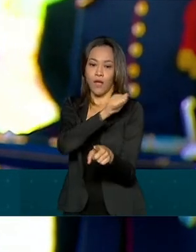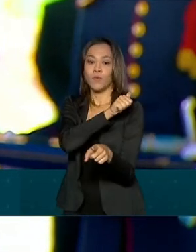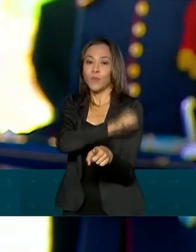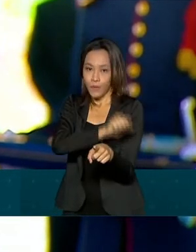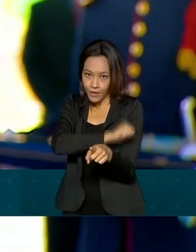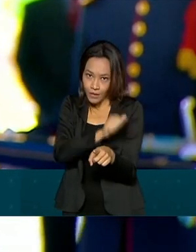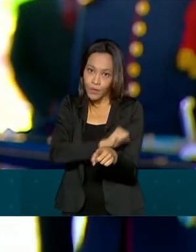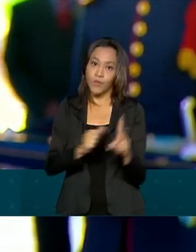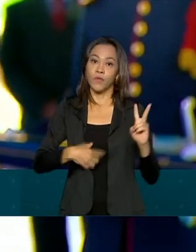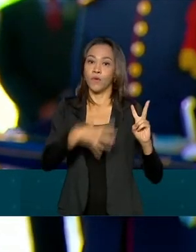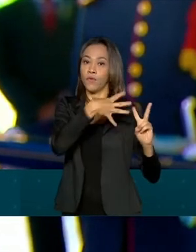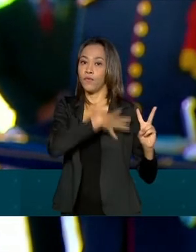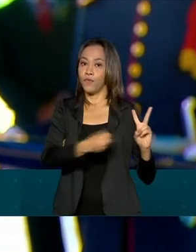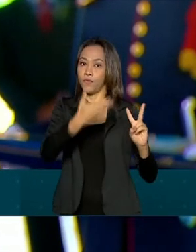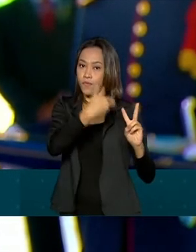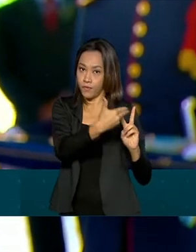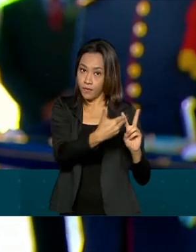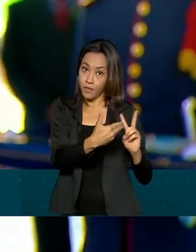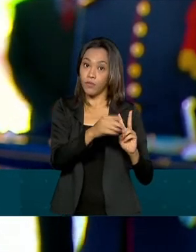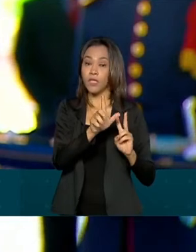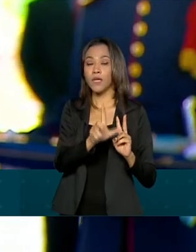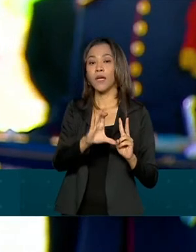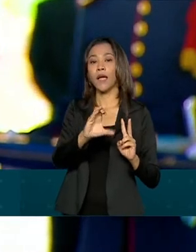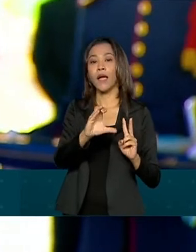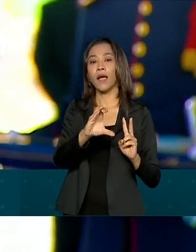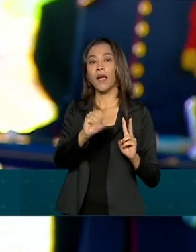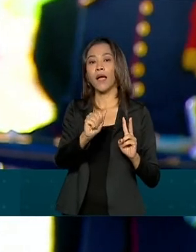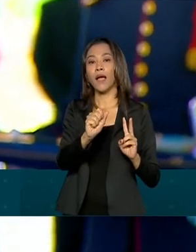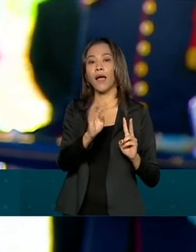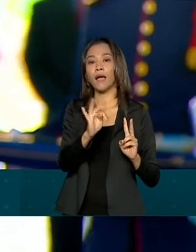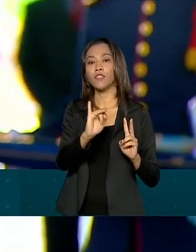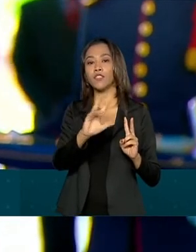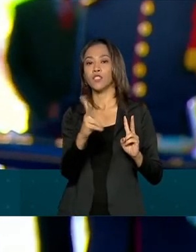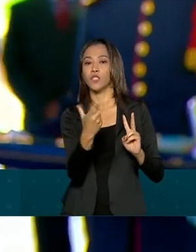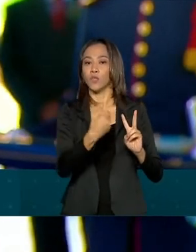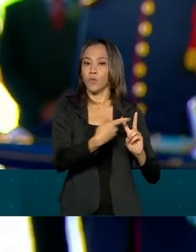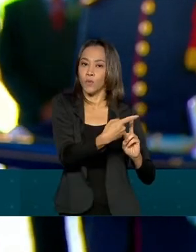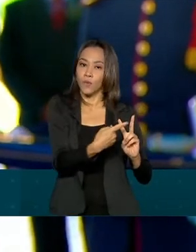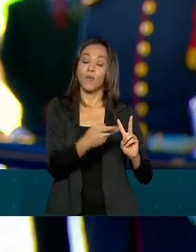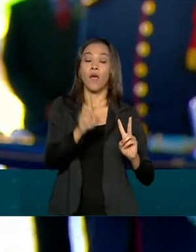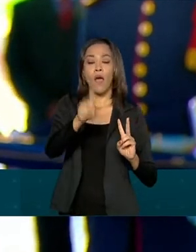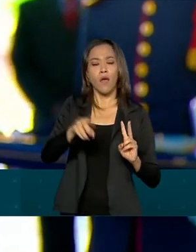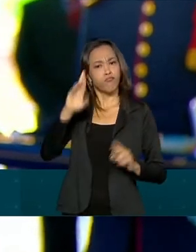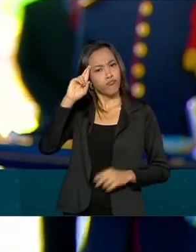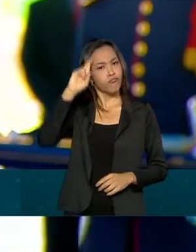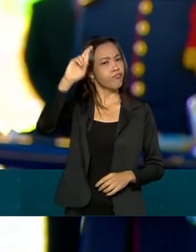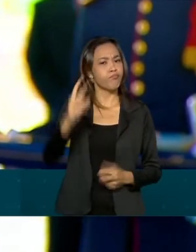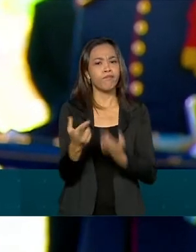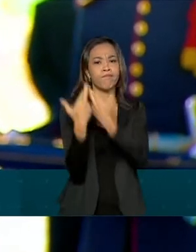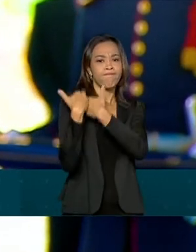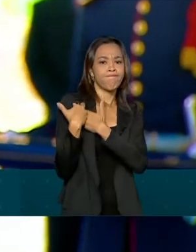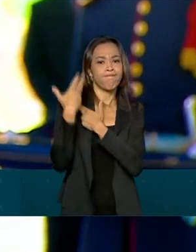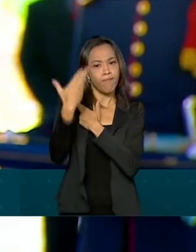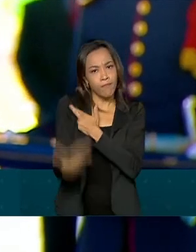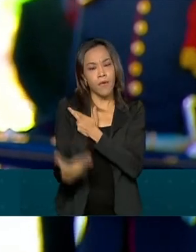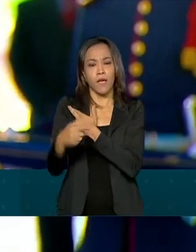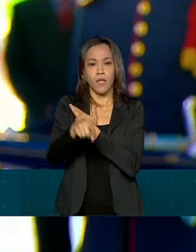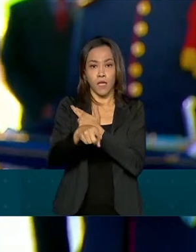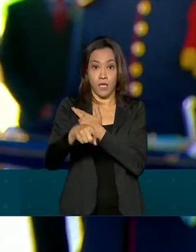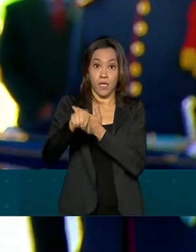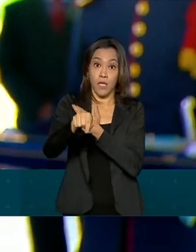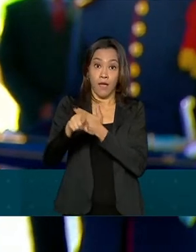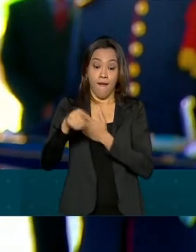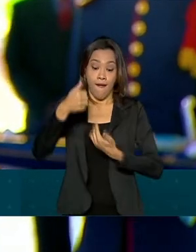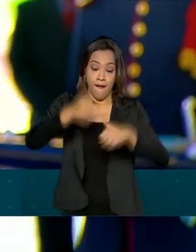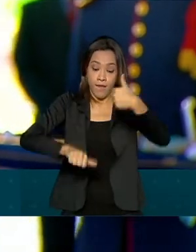Rodrigues Castilho e Zenaide Martins Castilho sua primeira comissão como oficial-general será que chefe do centro de avaliações